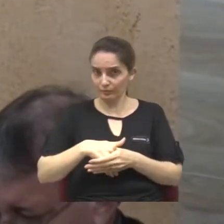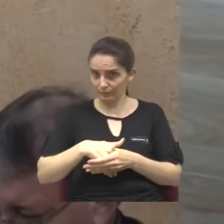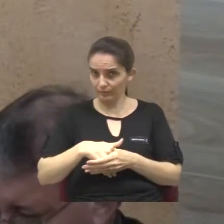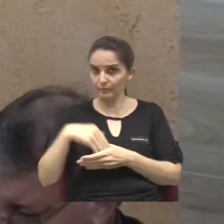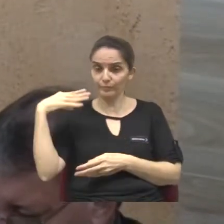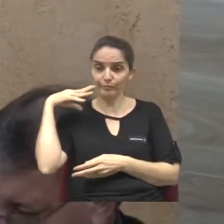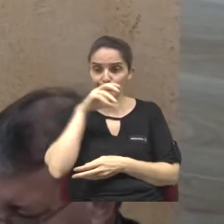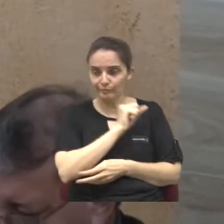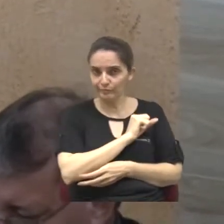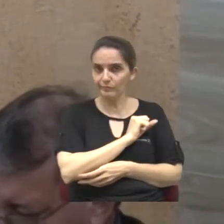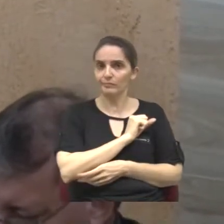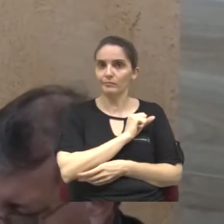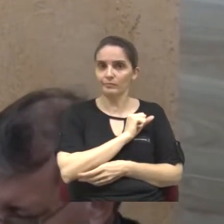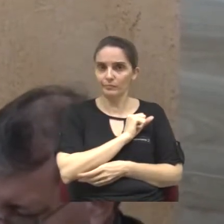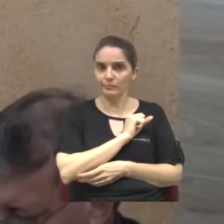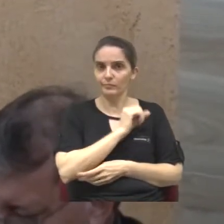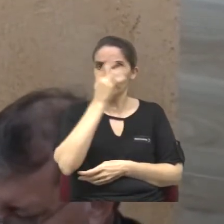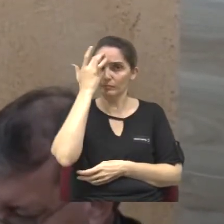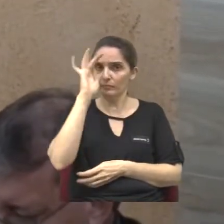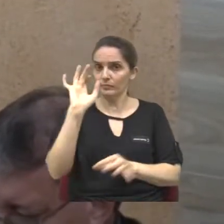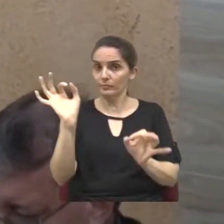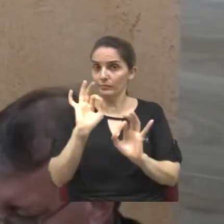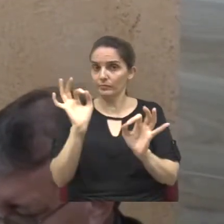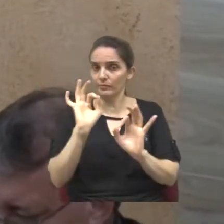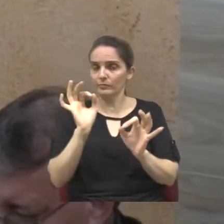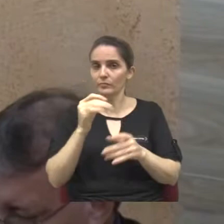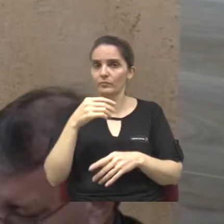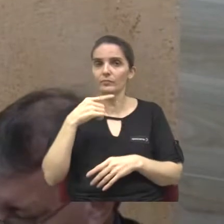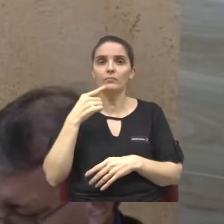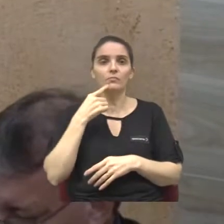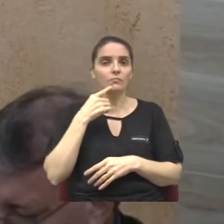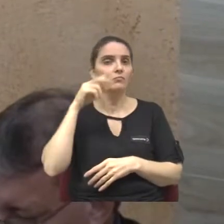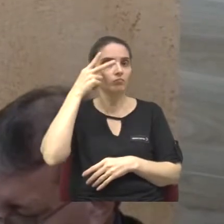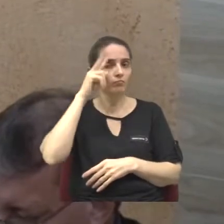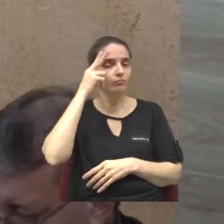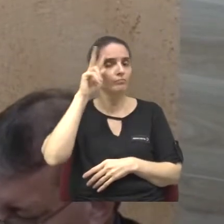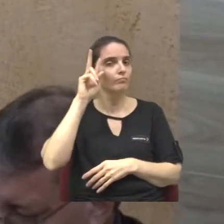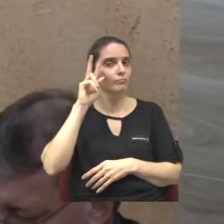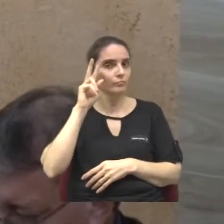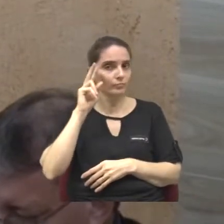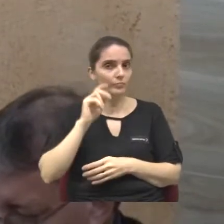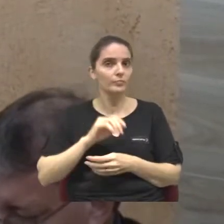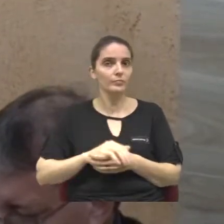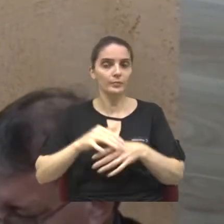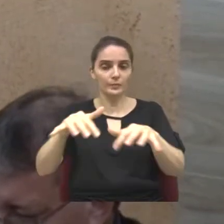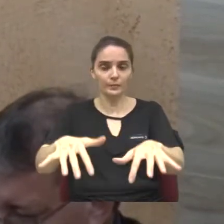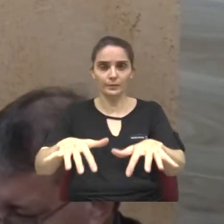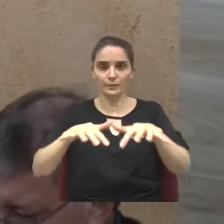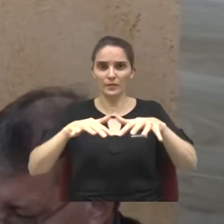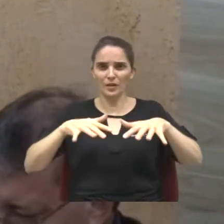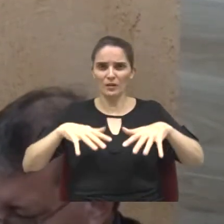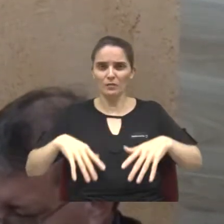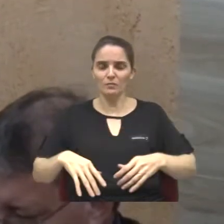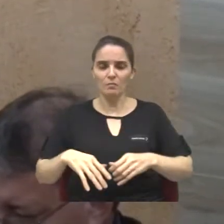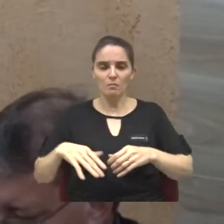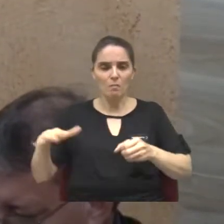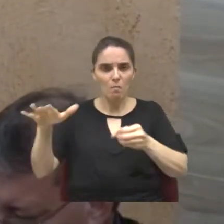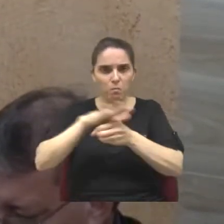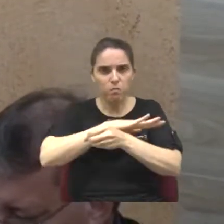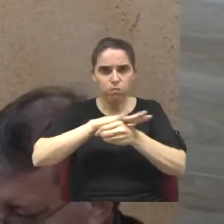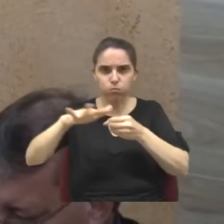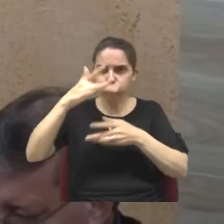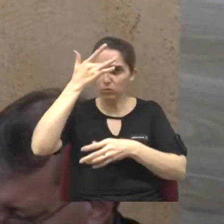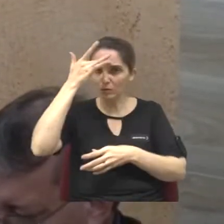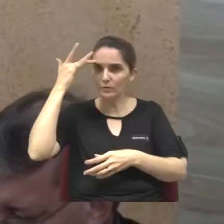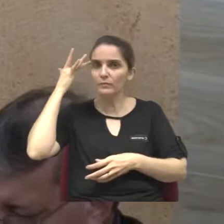escuras, e eu me lembro muito bem desse dia. Esse plenário estava lotado de comissionado